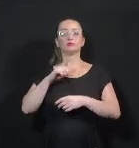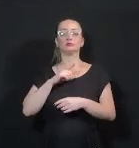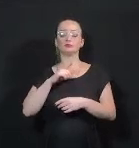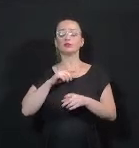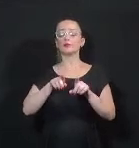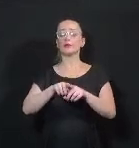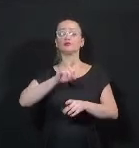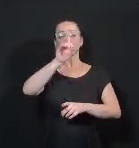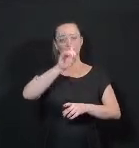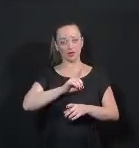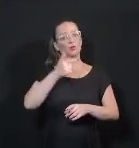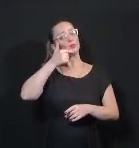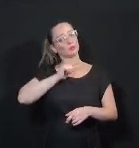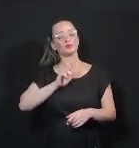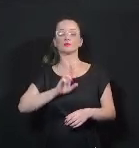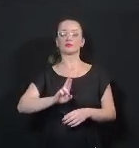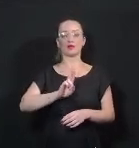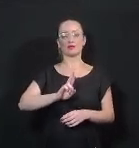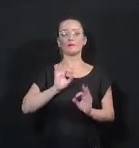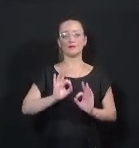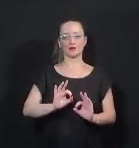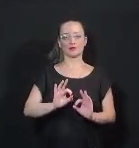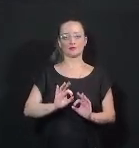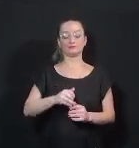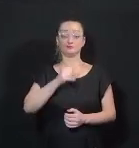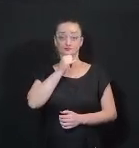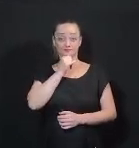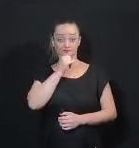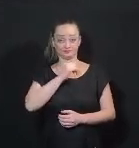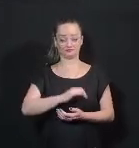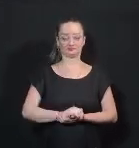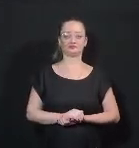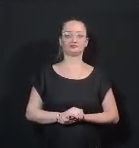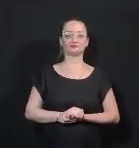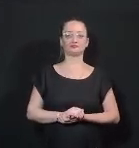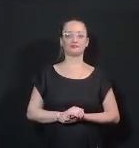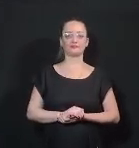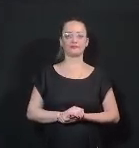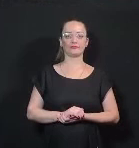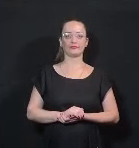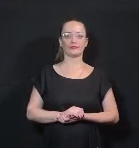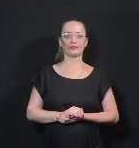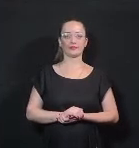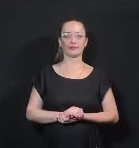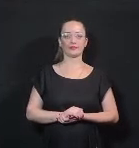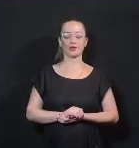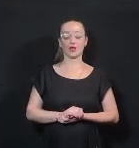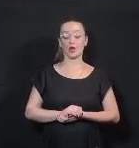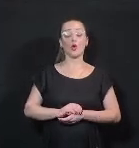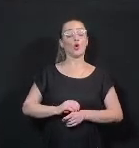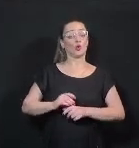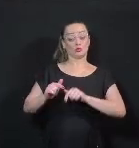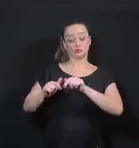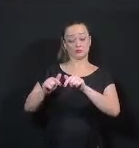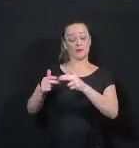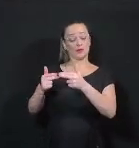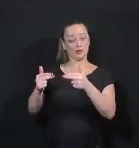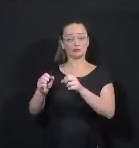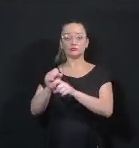direitos garantidos, como, por exemplo, né, o acesso aos equipamentos sociais